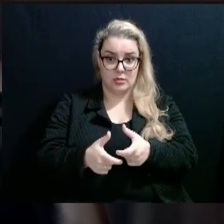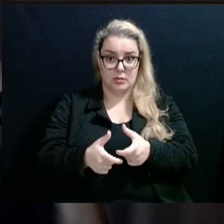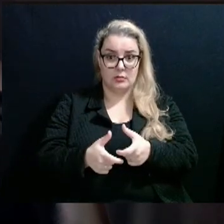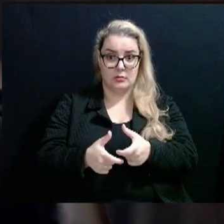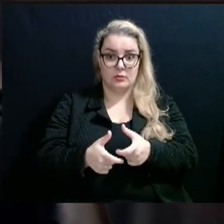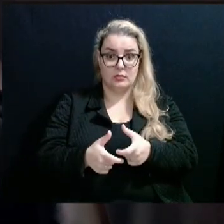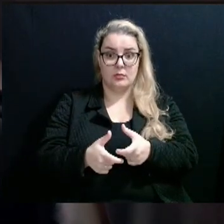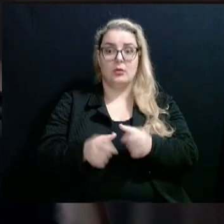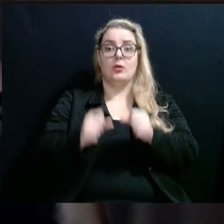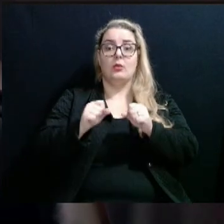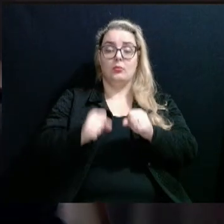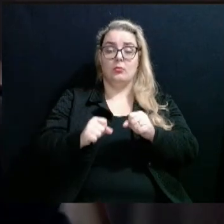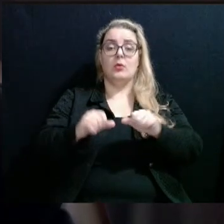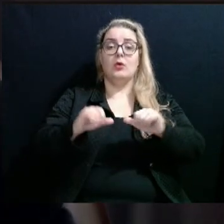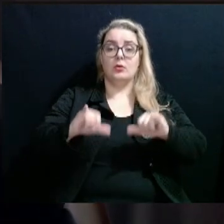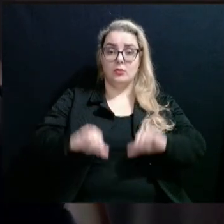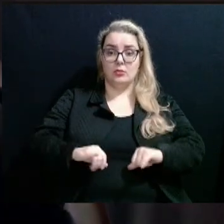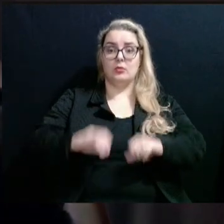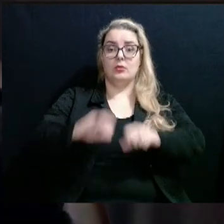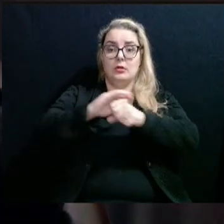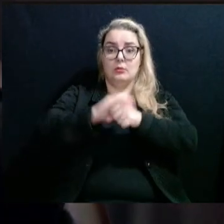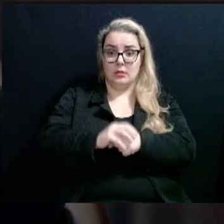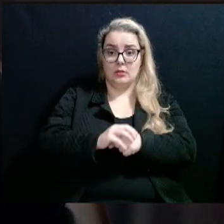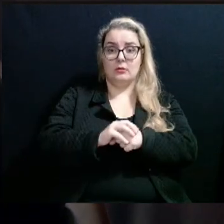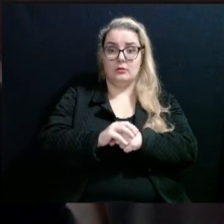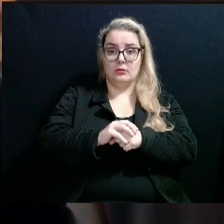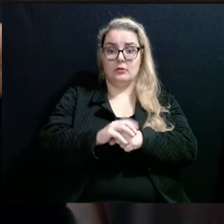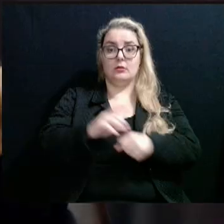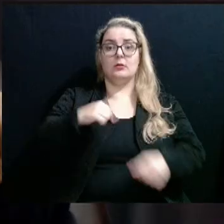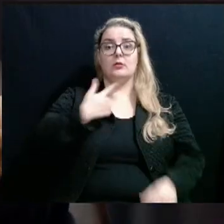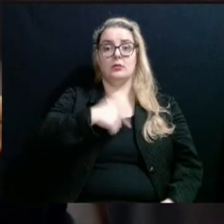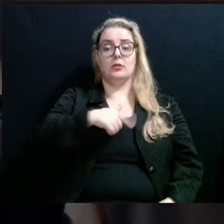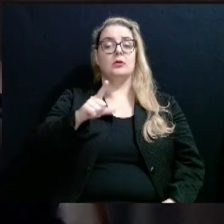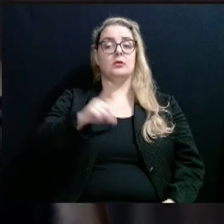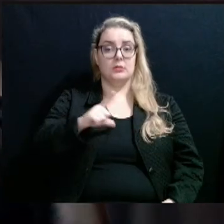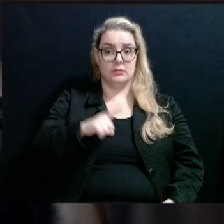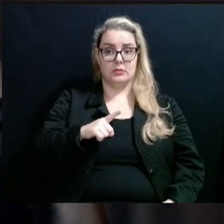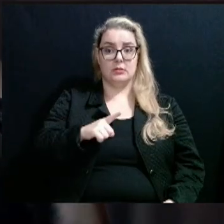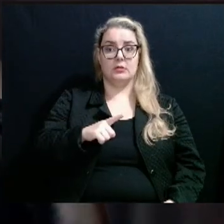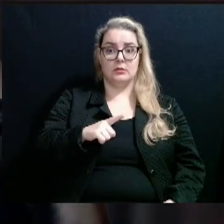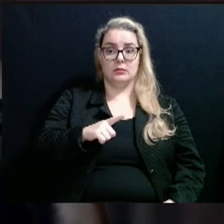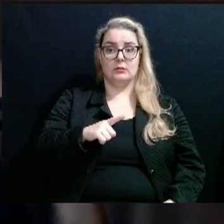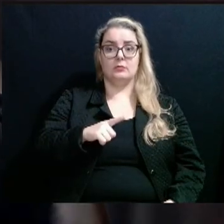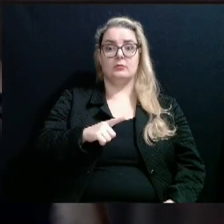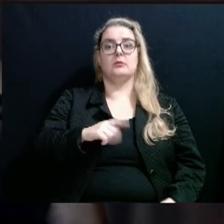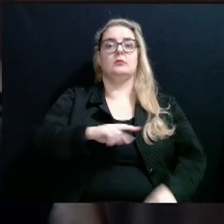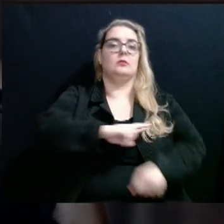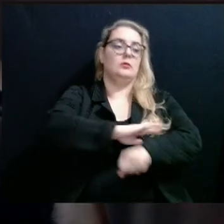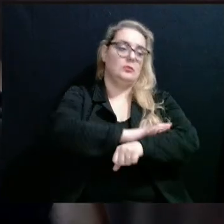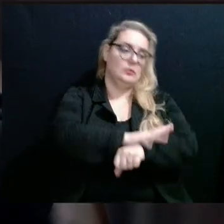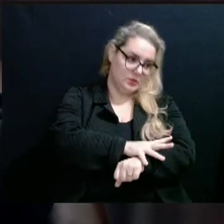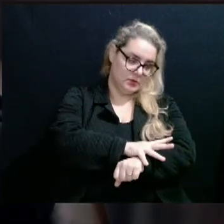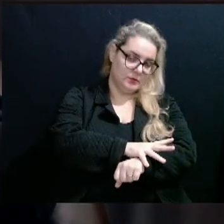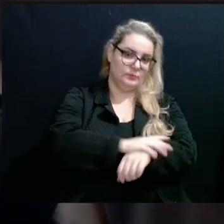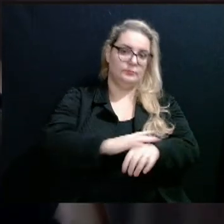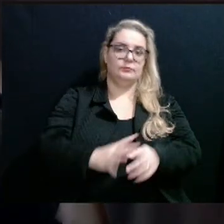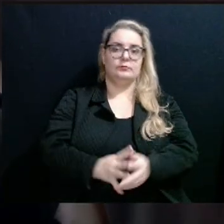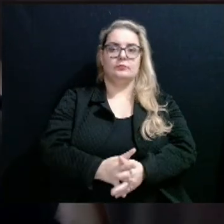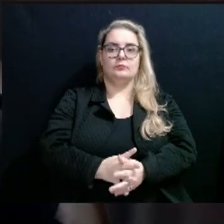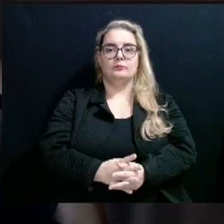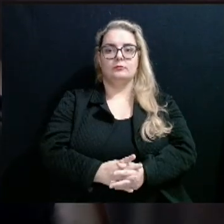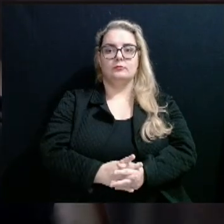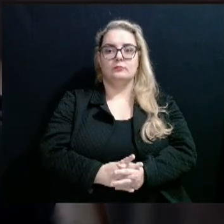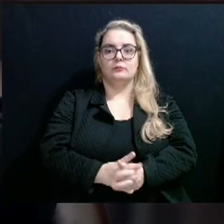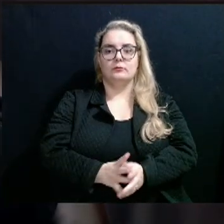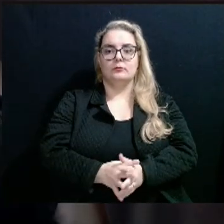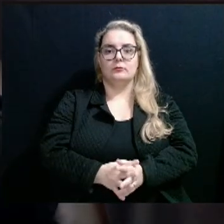pressão. Então a Uhum. gente tem ainda a questão do racismo, Sim. né, que a gente não pode nem